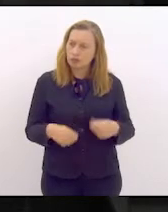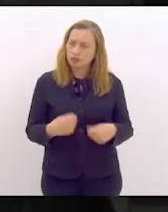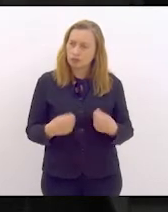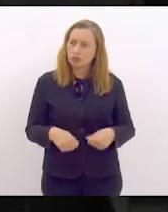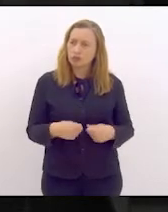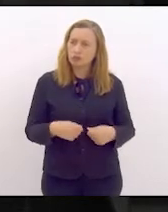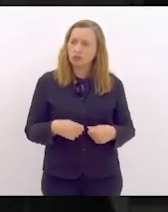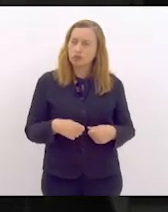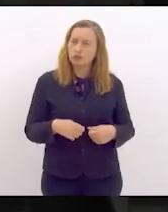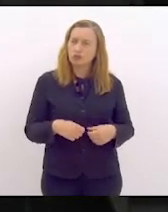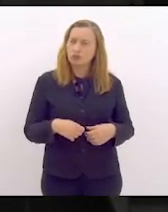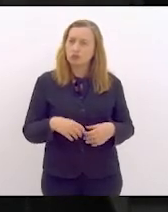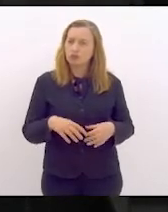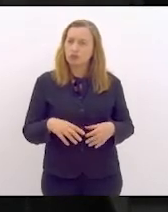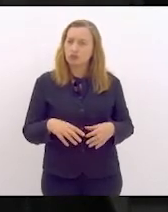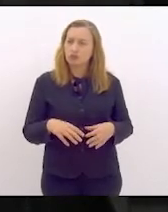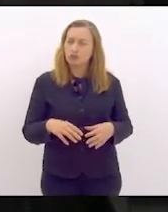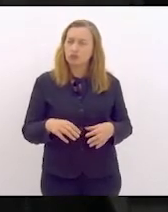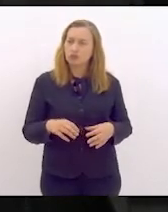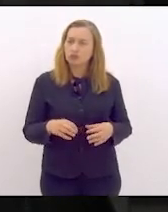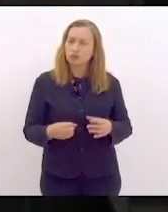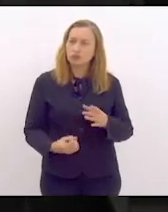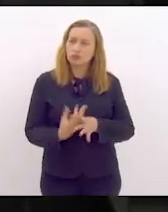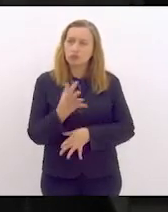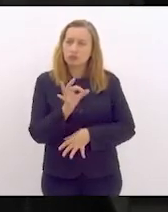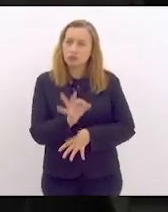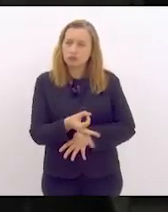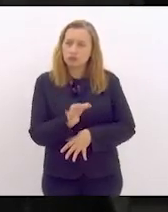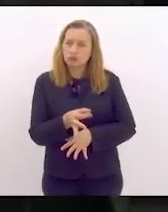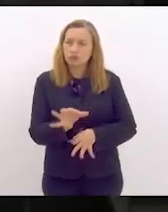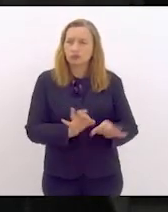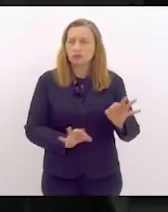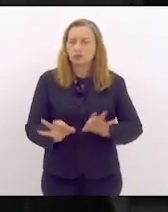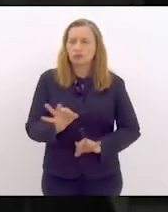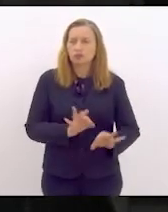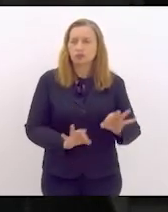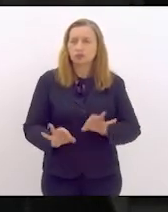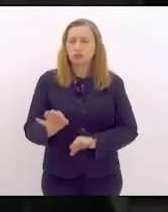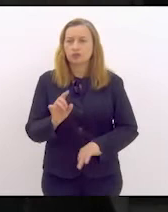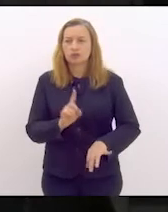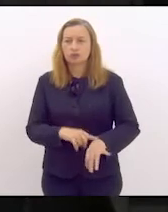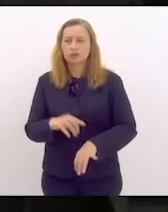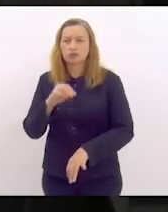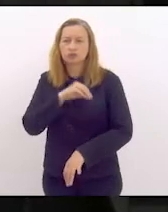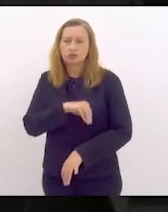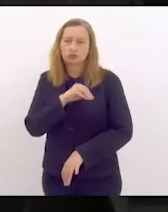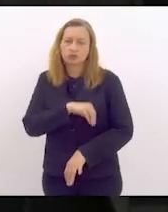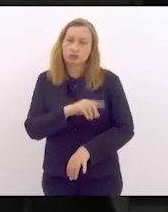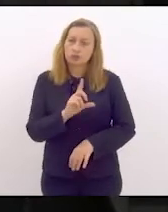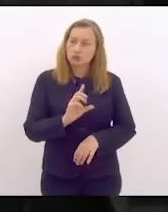a implantação definitiva do plano de cargos e salários da saúde